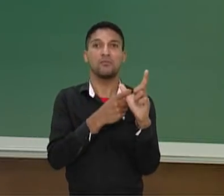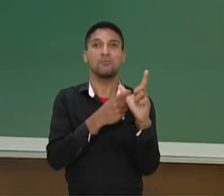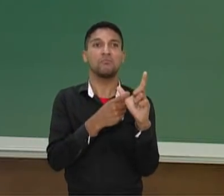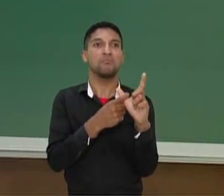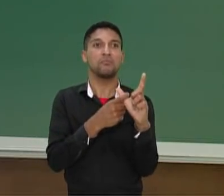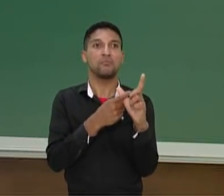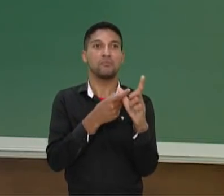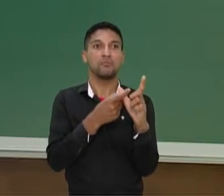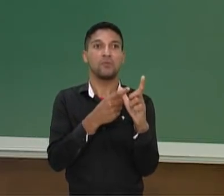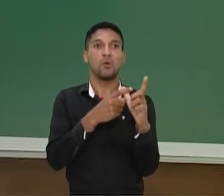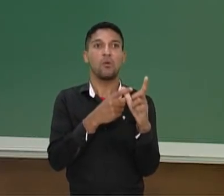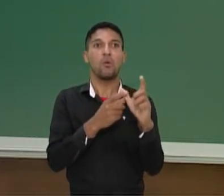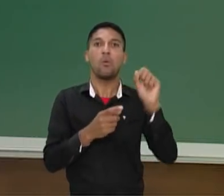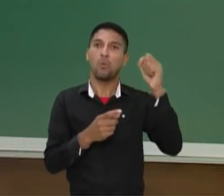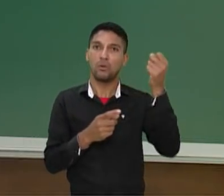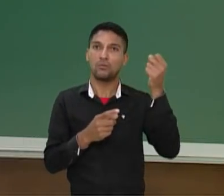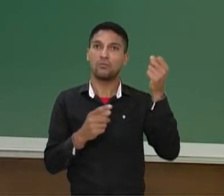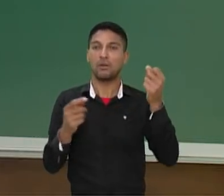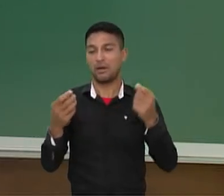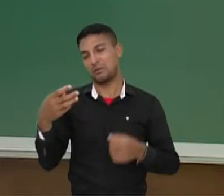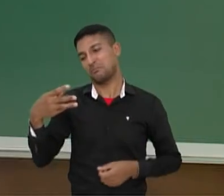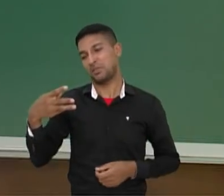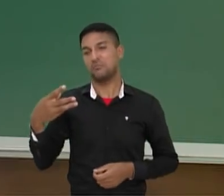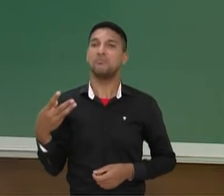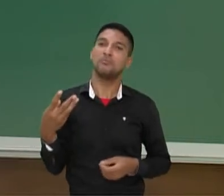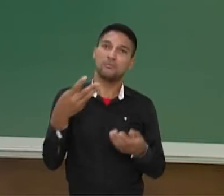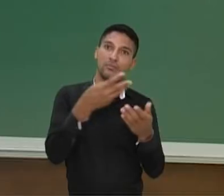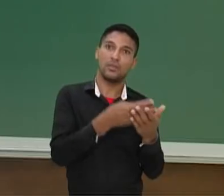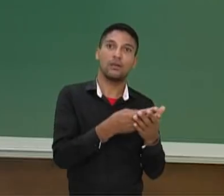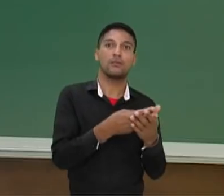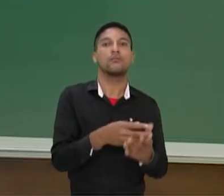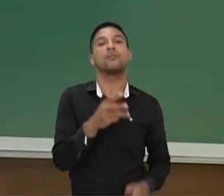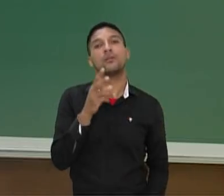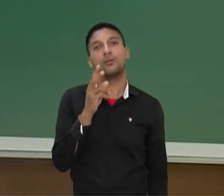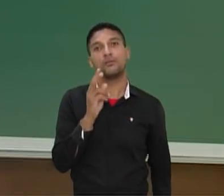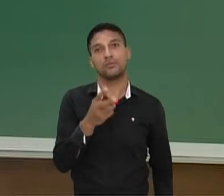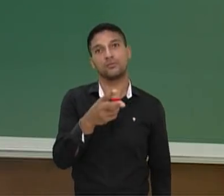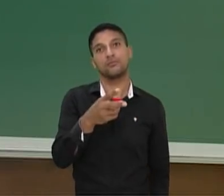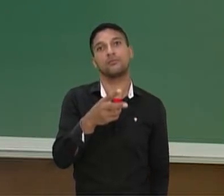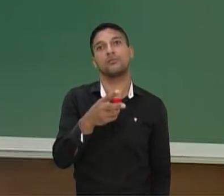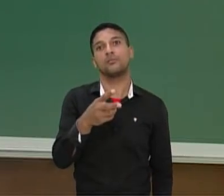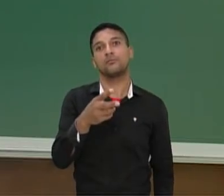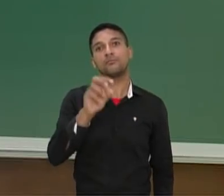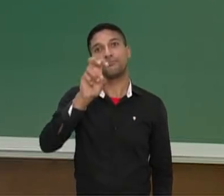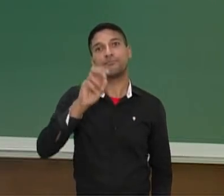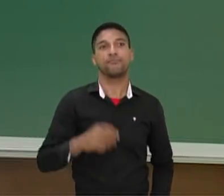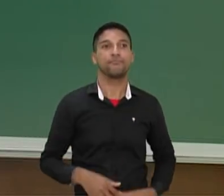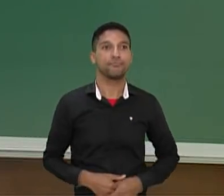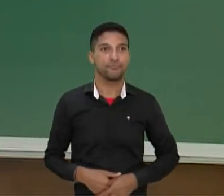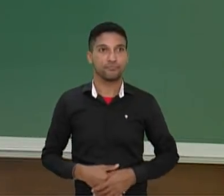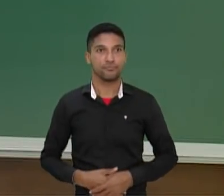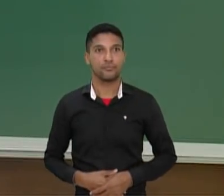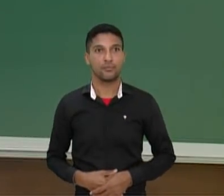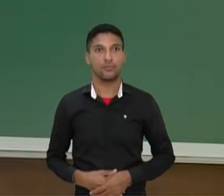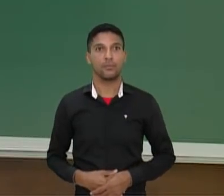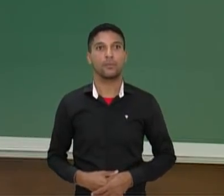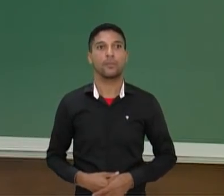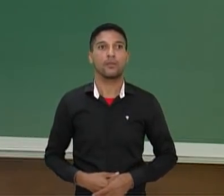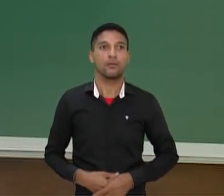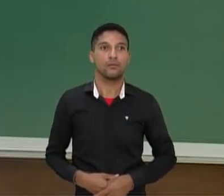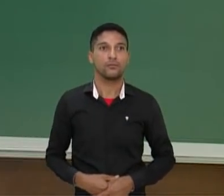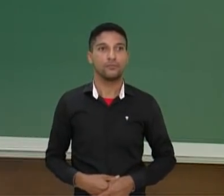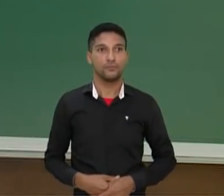5, certo? E daqui eu devo 5 também. 3, 4, 5, 6, 7, 8. Estou devendo